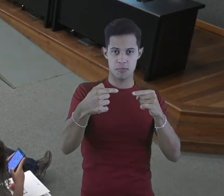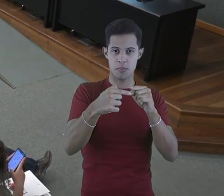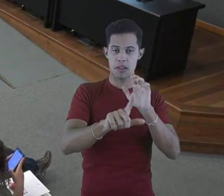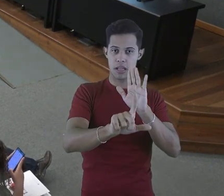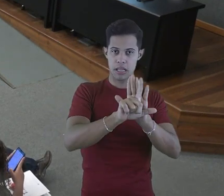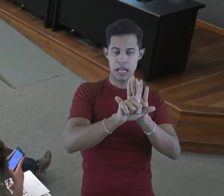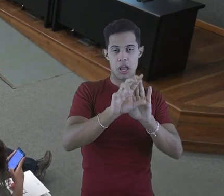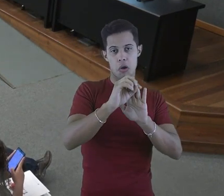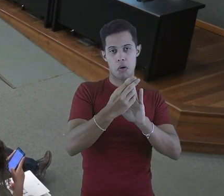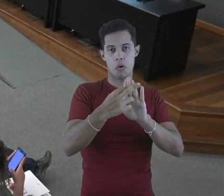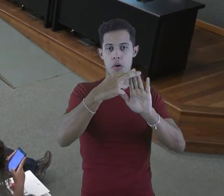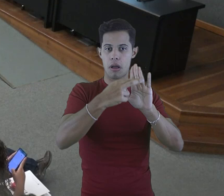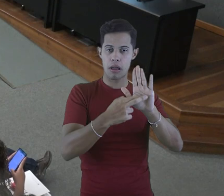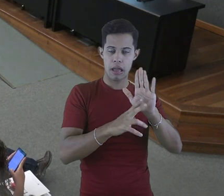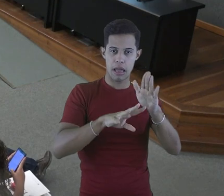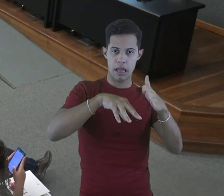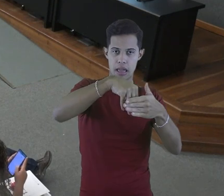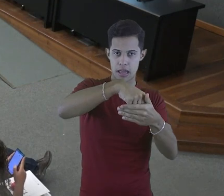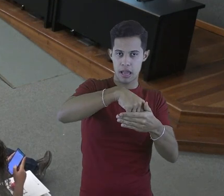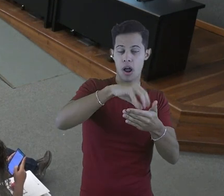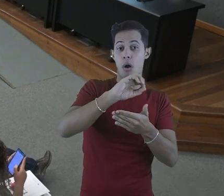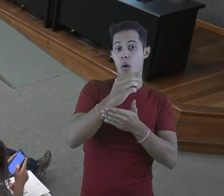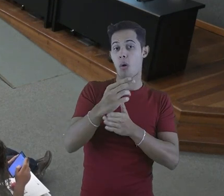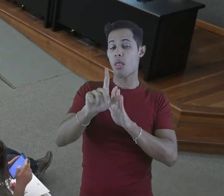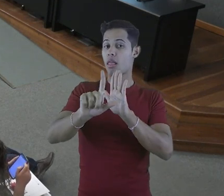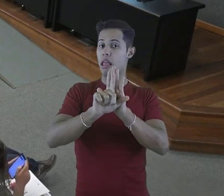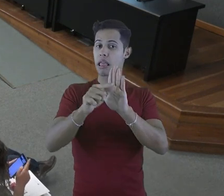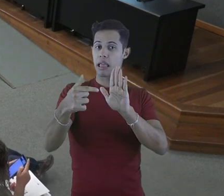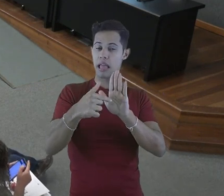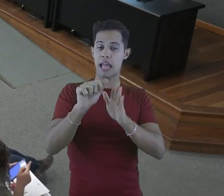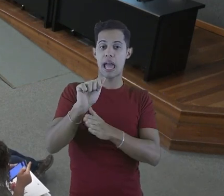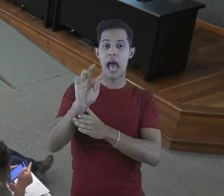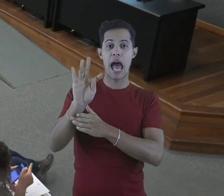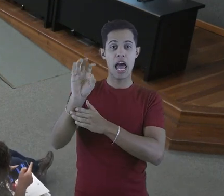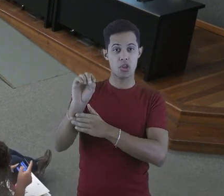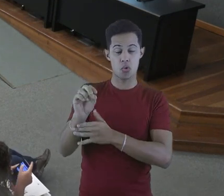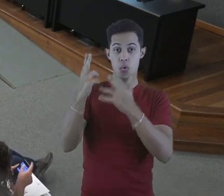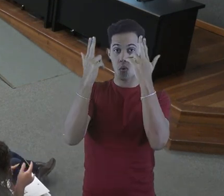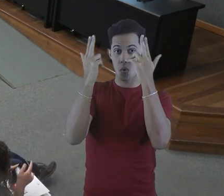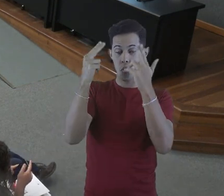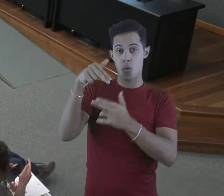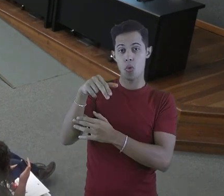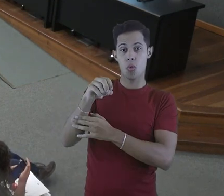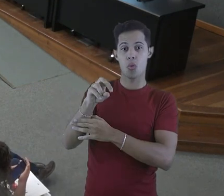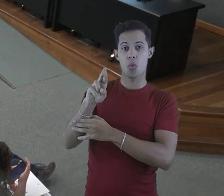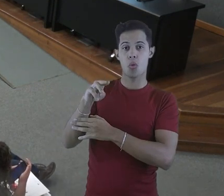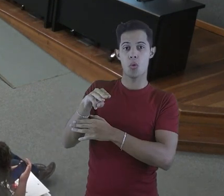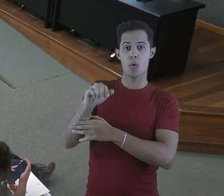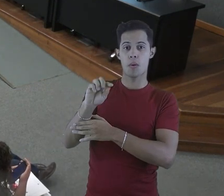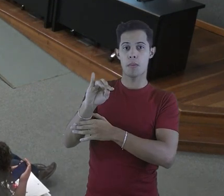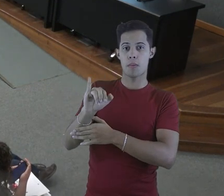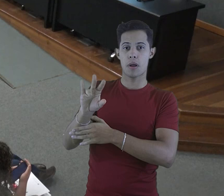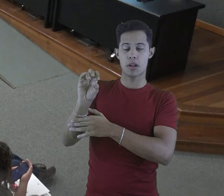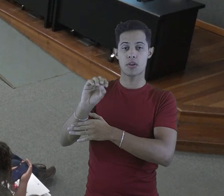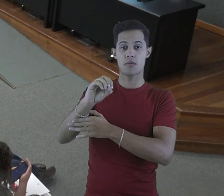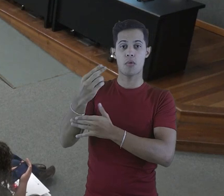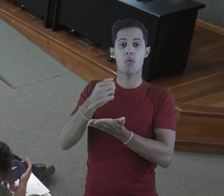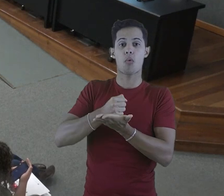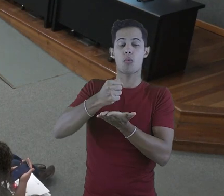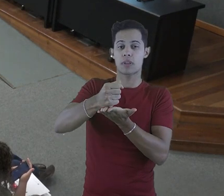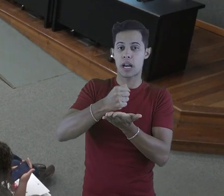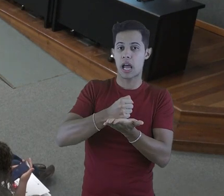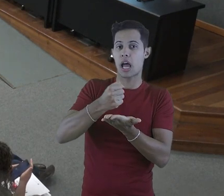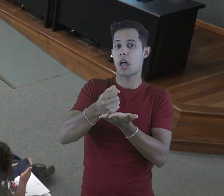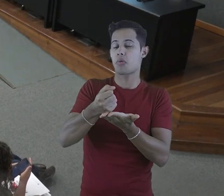previstas em leis e regulamentos ou respaldadas em contratos e convênios então ou está na lei em ato normativo ou está em